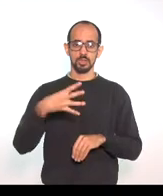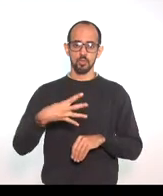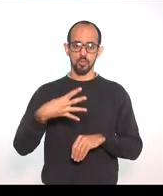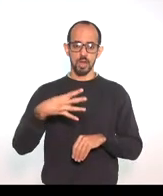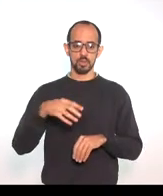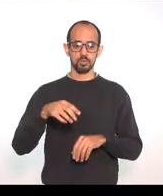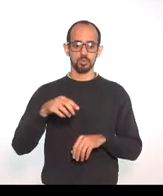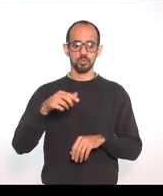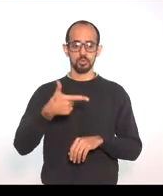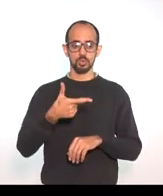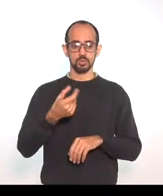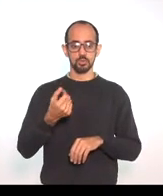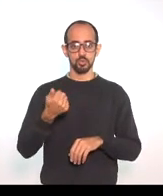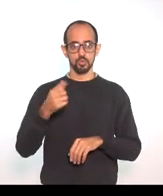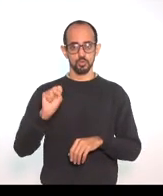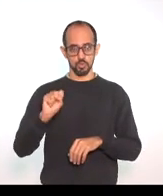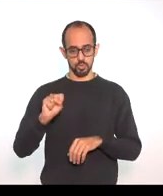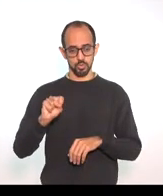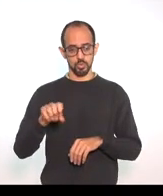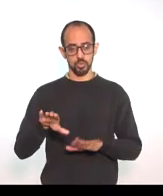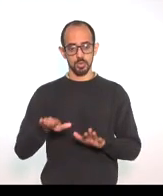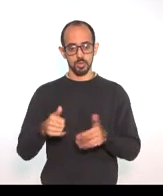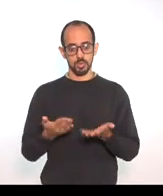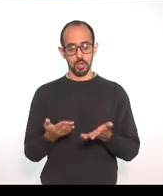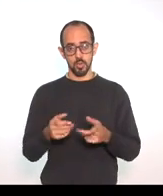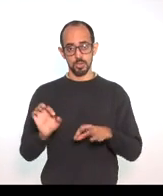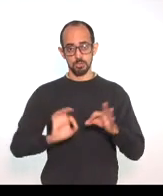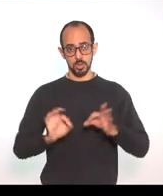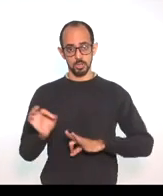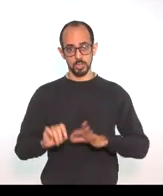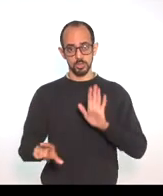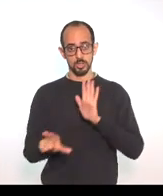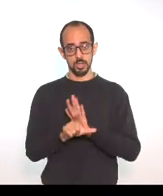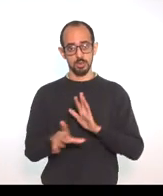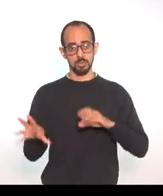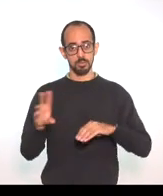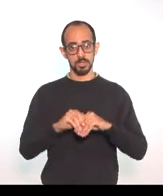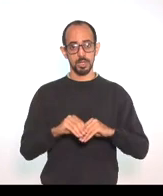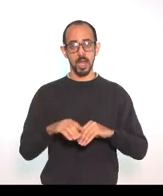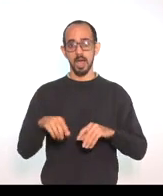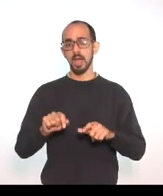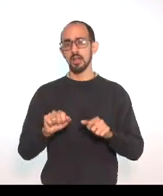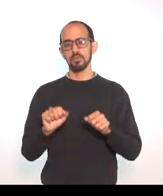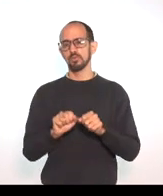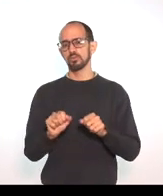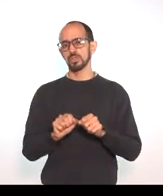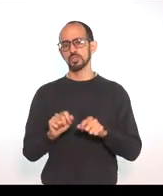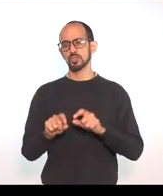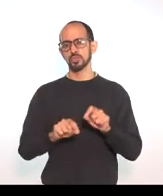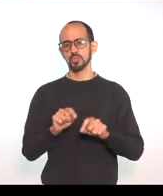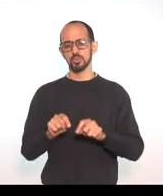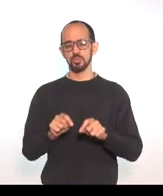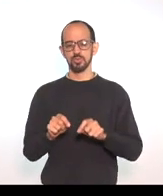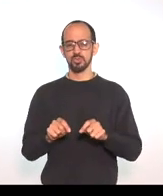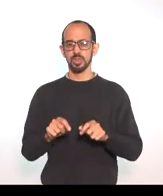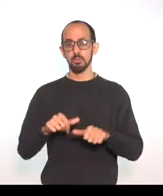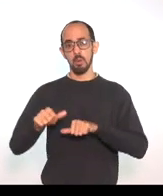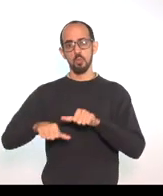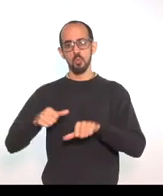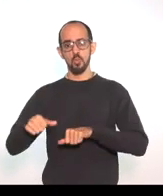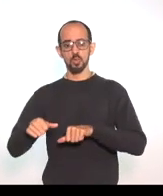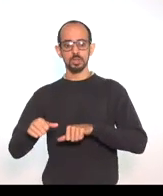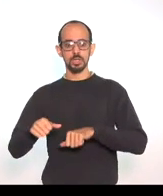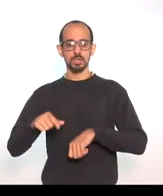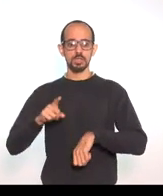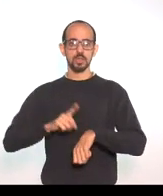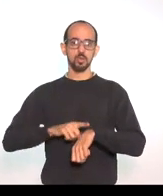começar por isso mas como nesse projeto de lei complementar surgiu e acabou a digamos assim submetendo o nosso planejamento a nossa cronologia